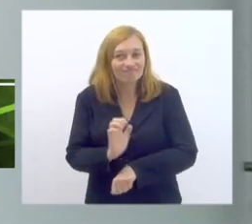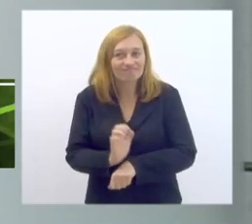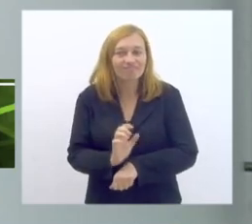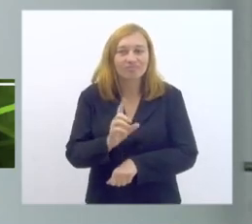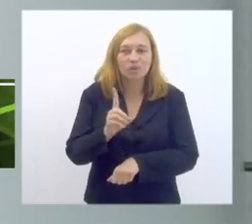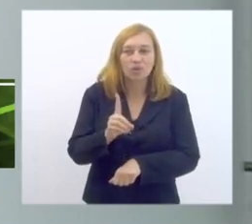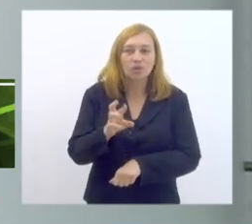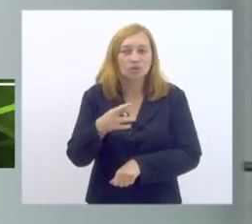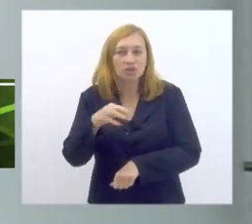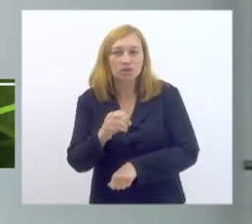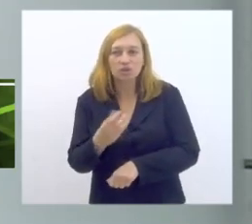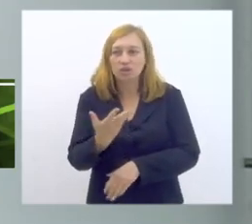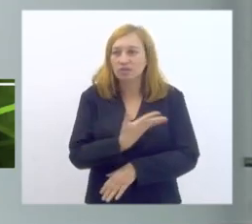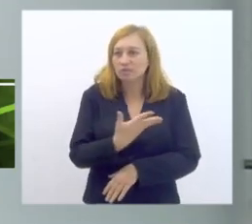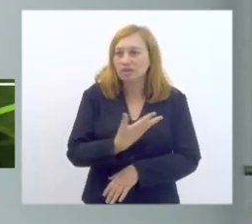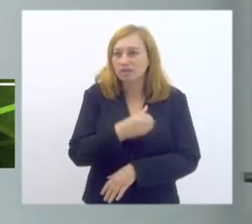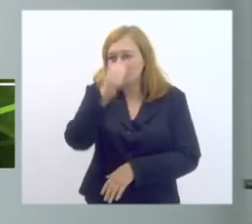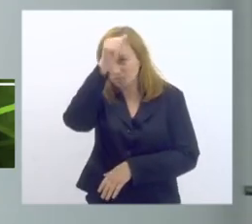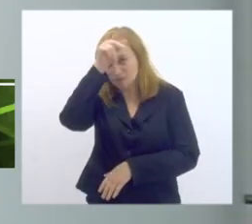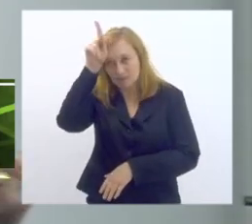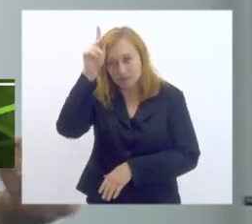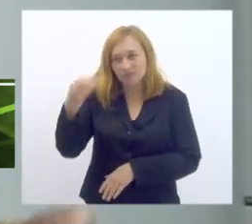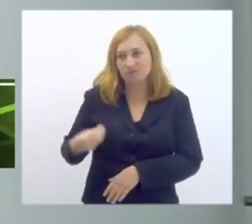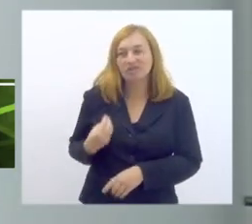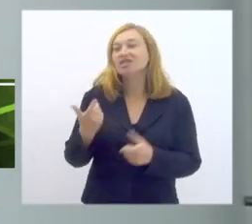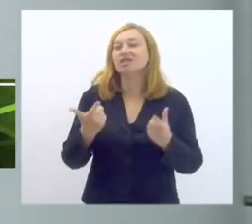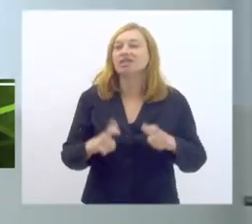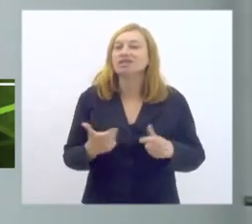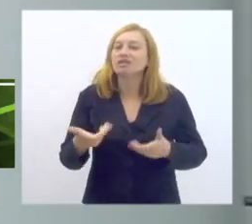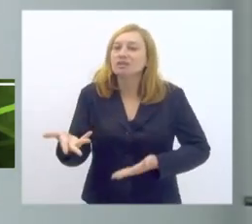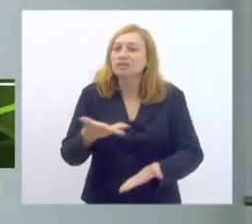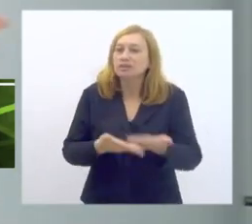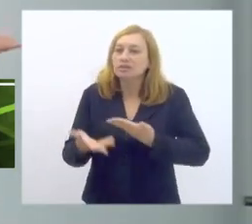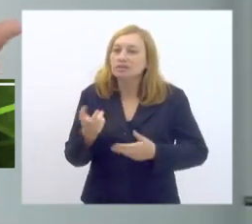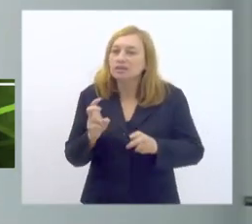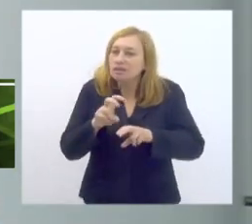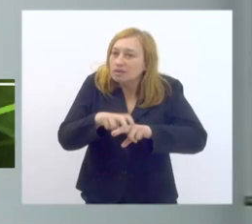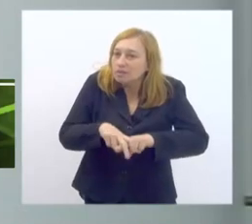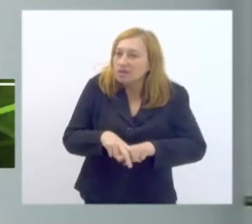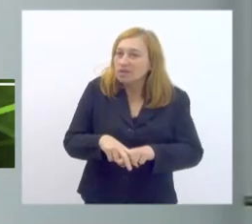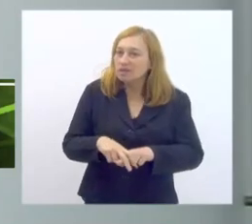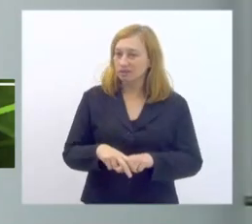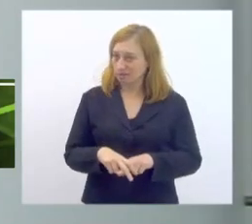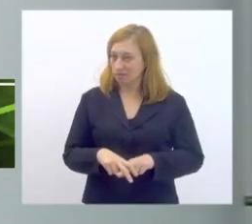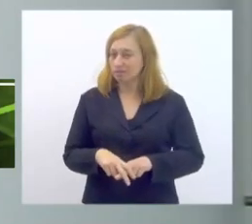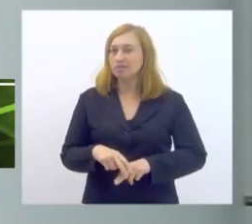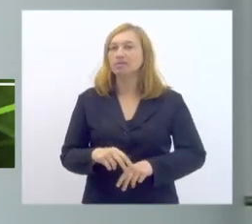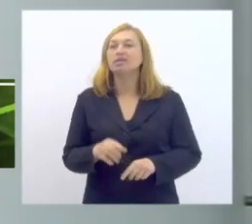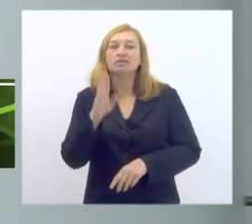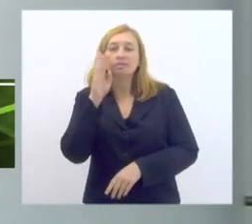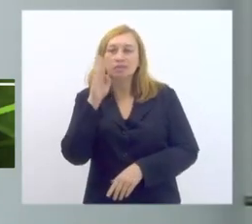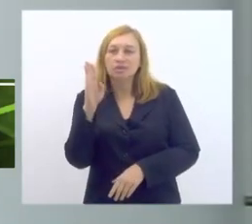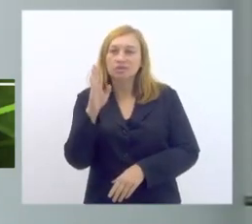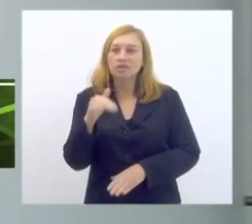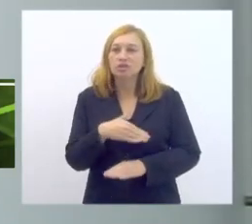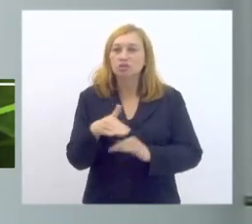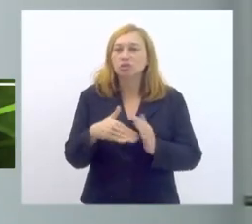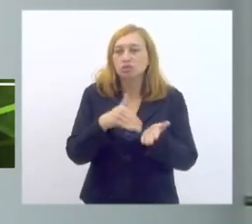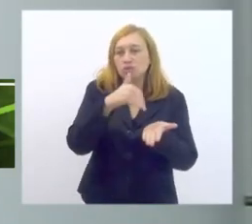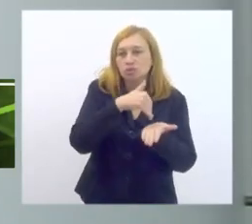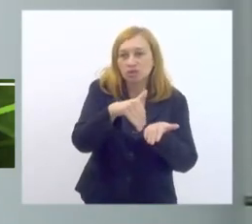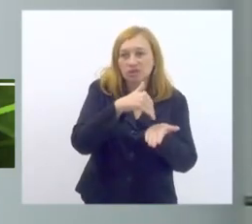Rodrigo, todos os meus colegas prefeitos que estão aqui compartilhando a mesa comigo, mas todos que estão aqui presentes, e principalmente todos os